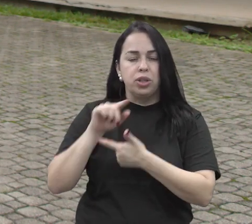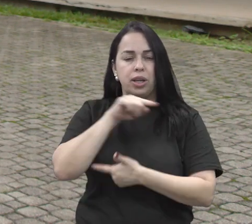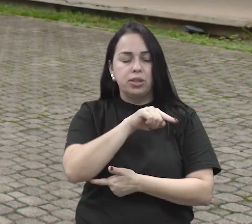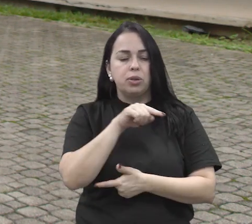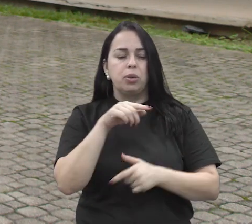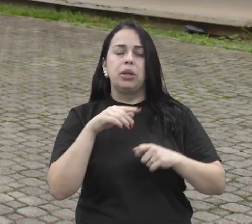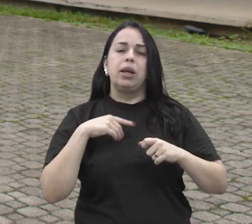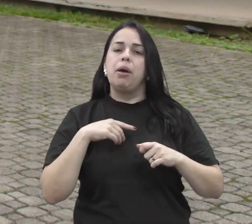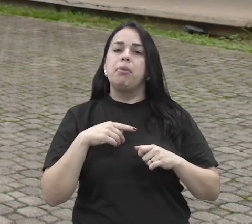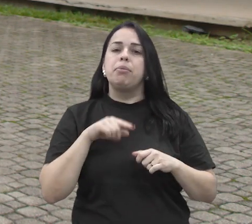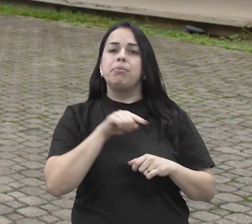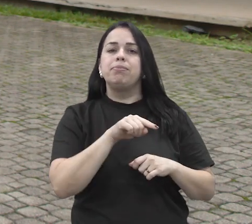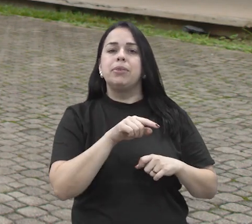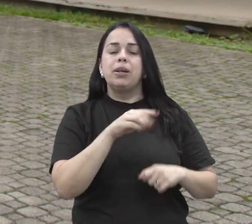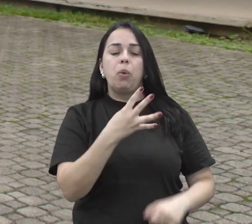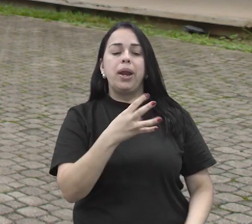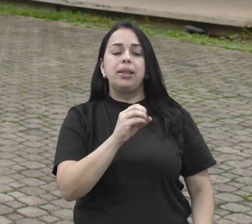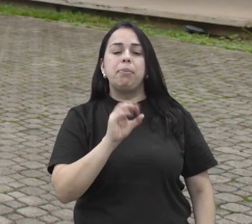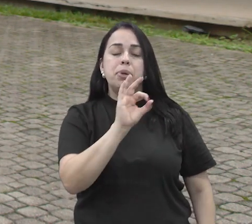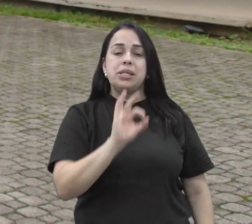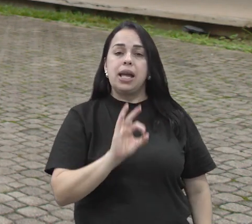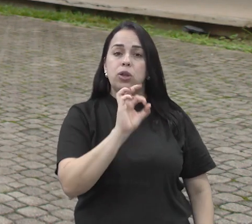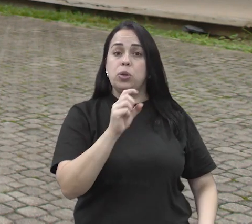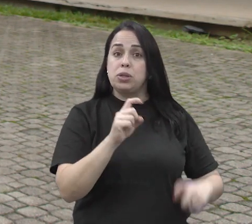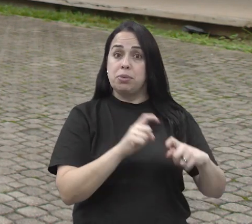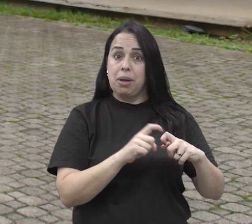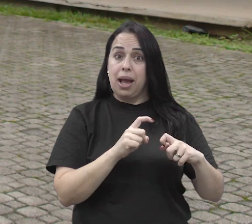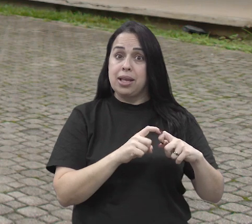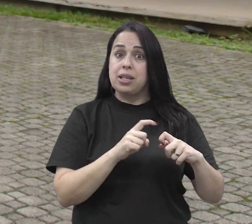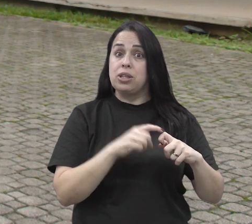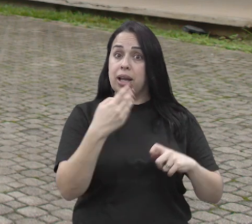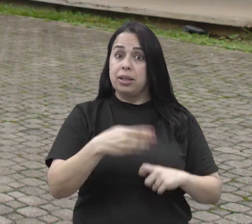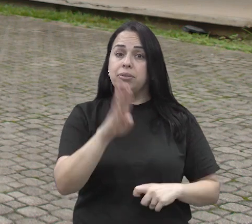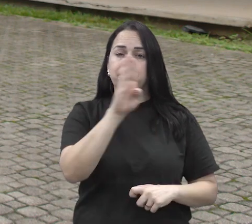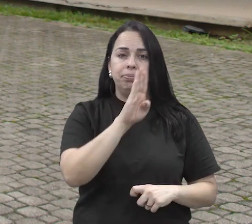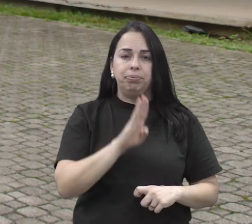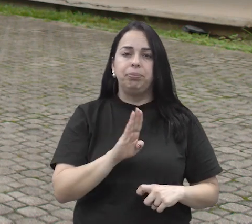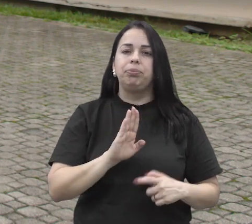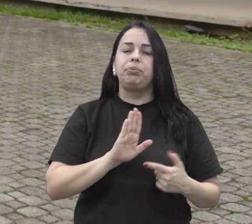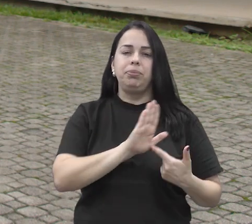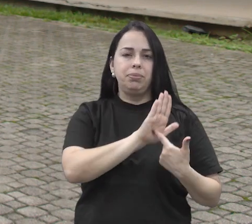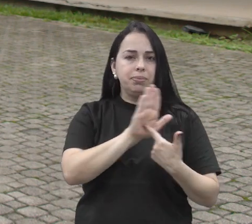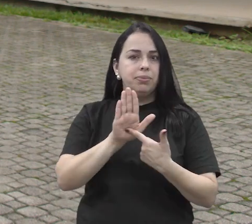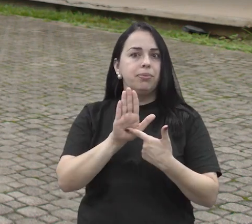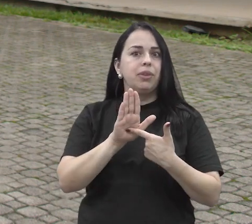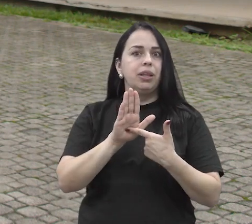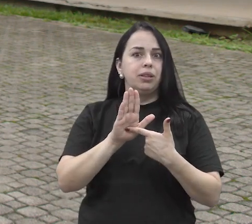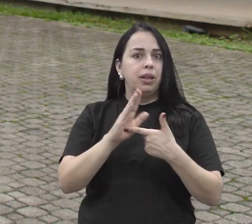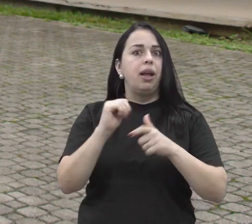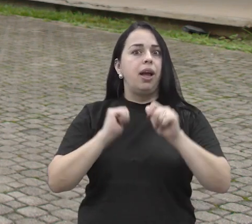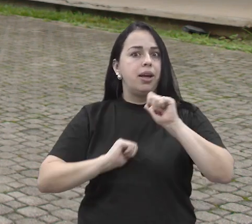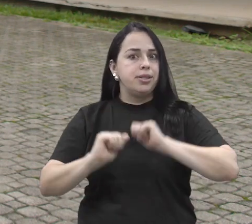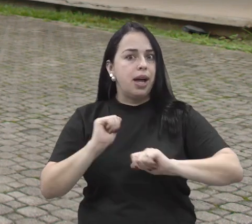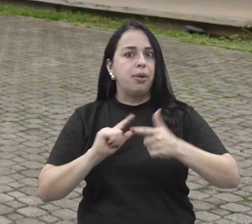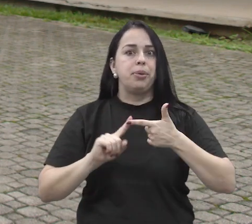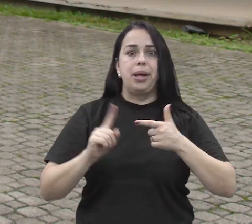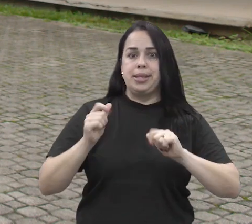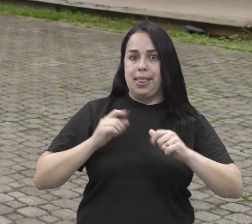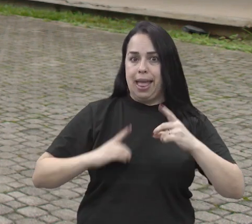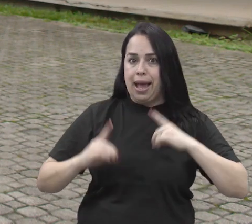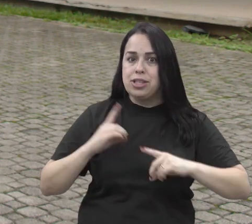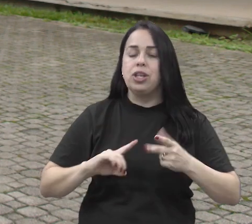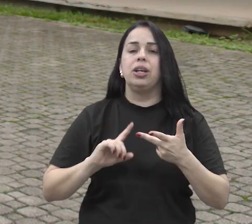Soluções para Práticas Médicas, aponta que cerca de 40% dos médicos do Brasil apresentam transtorno mental,